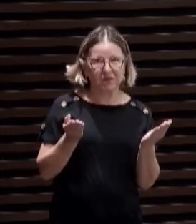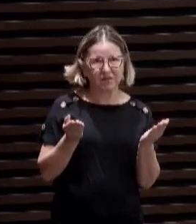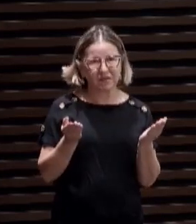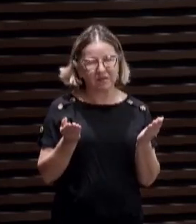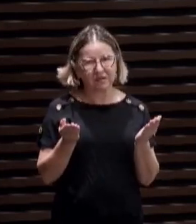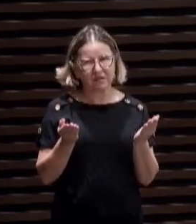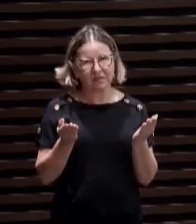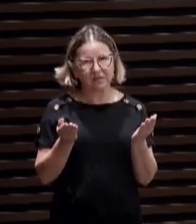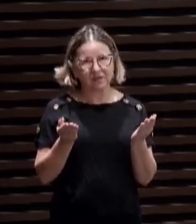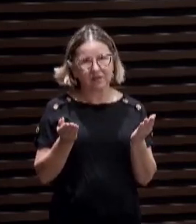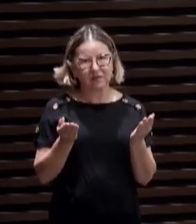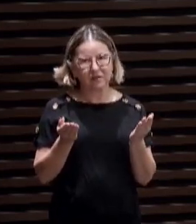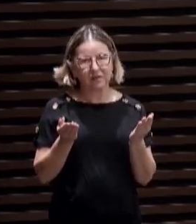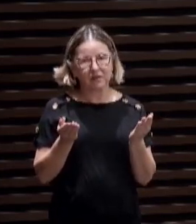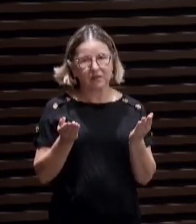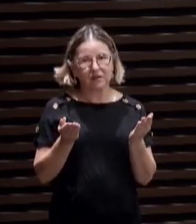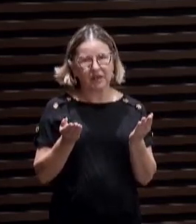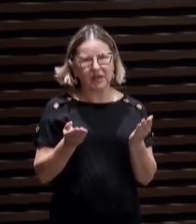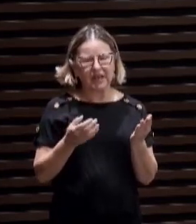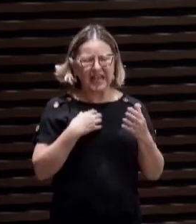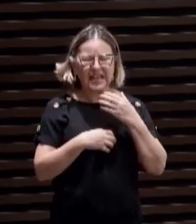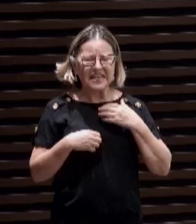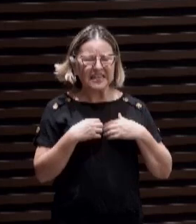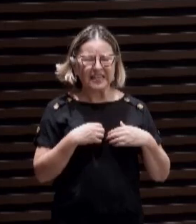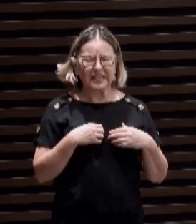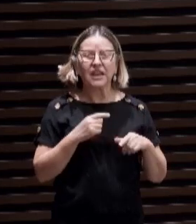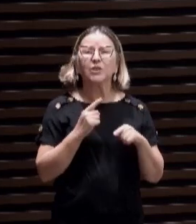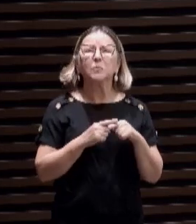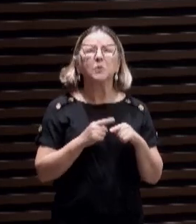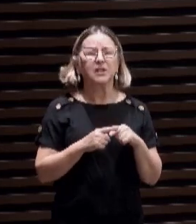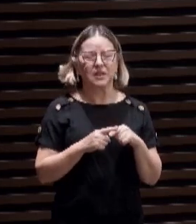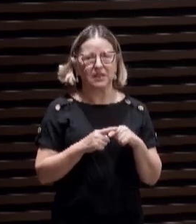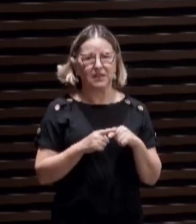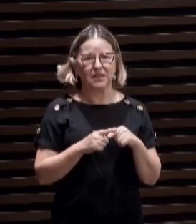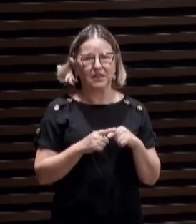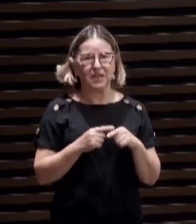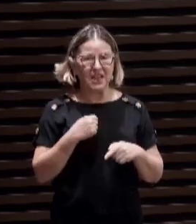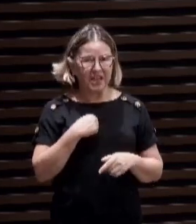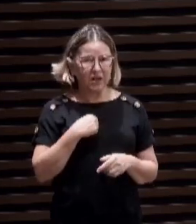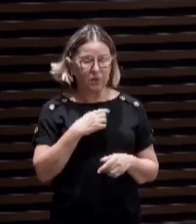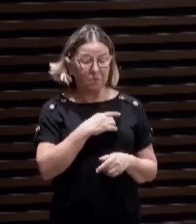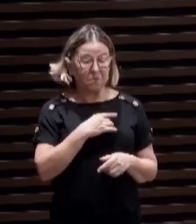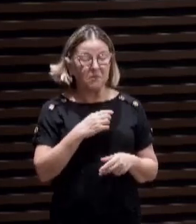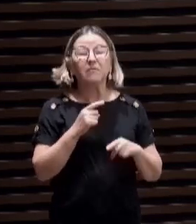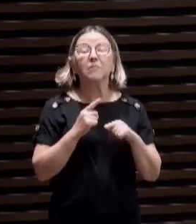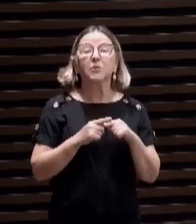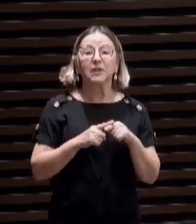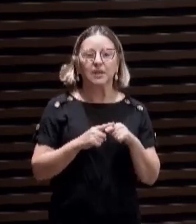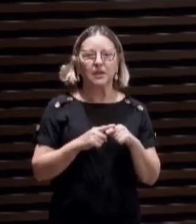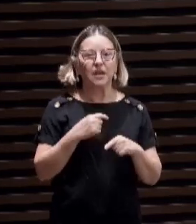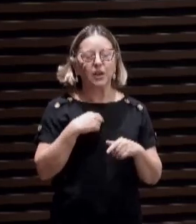me causado ansiedade? O que tem me causado pavor? Eu preciso, à luz das